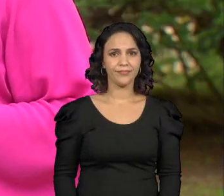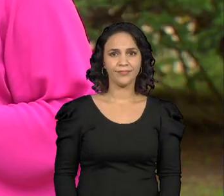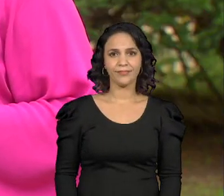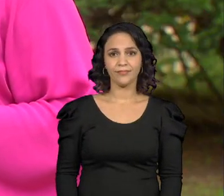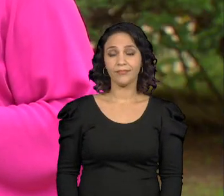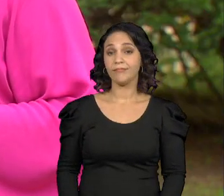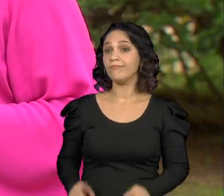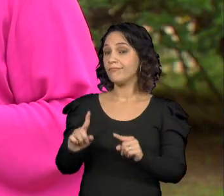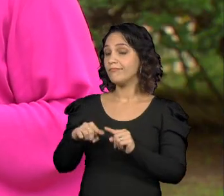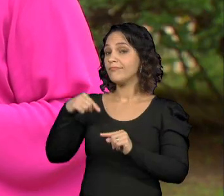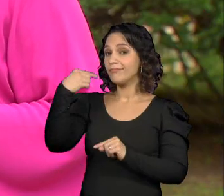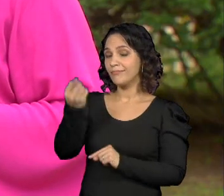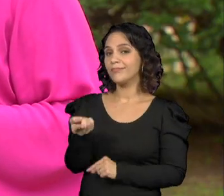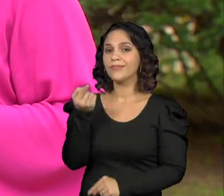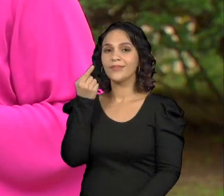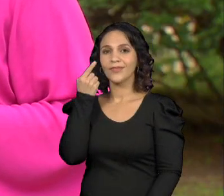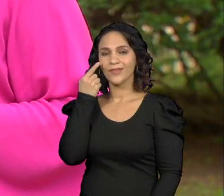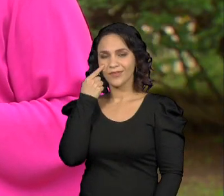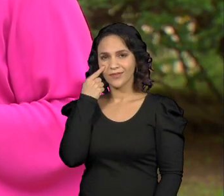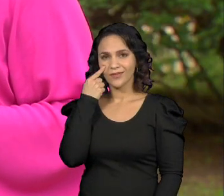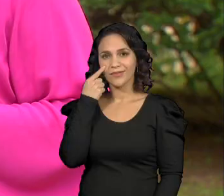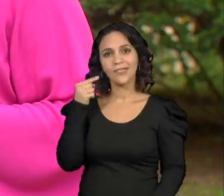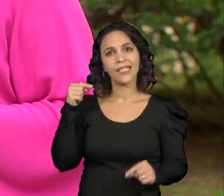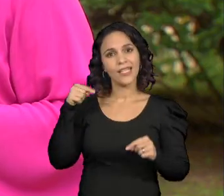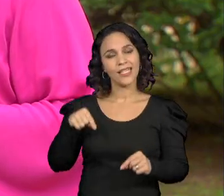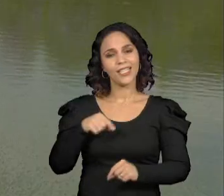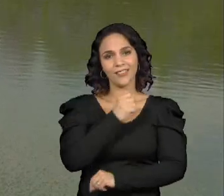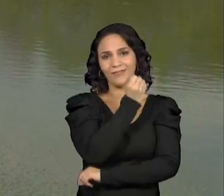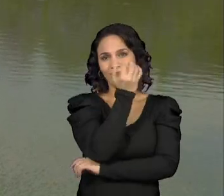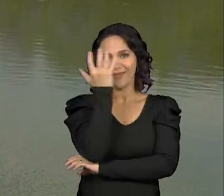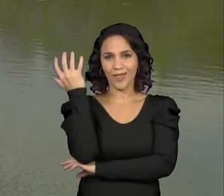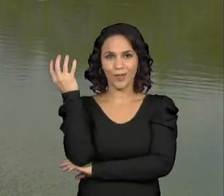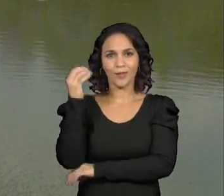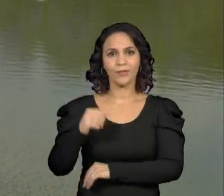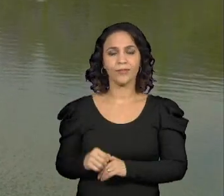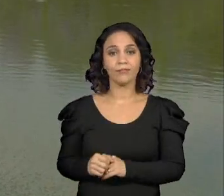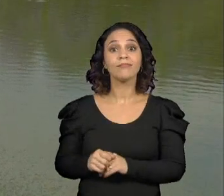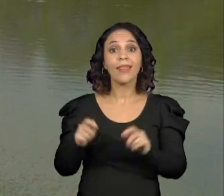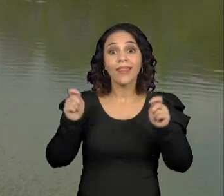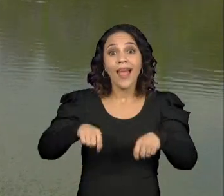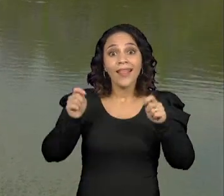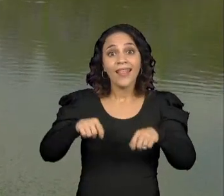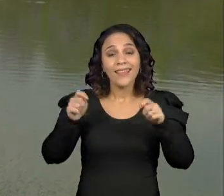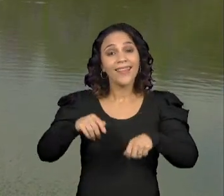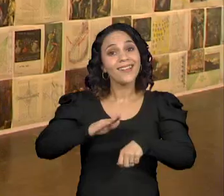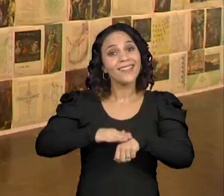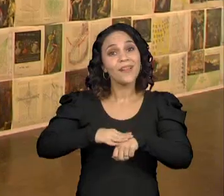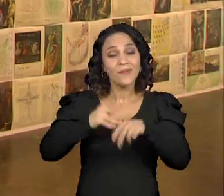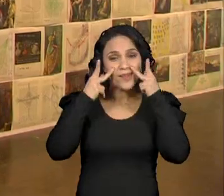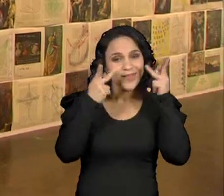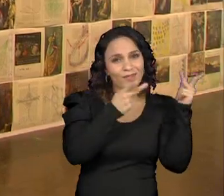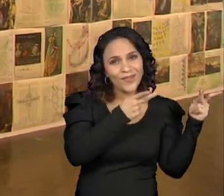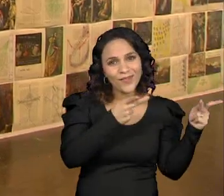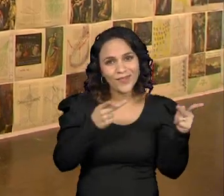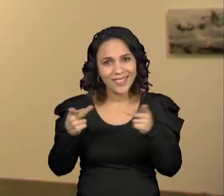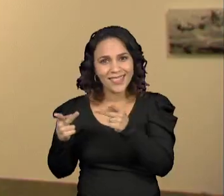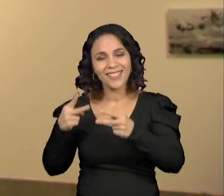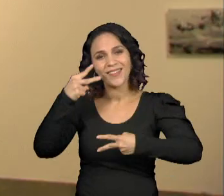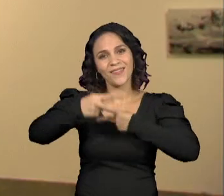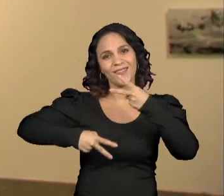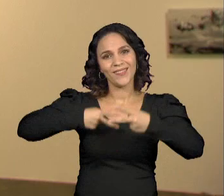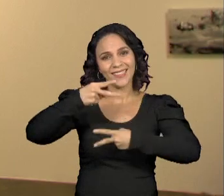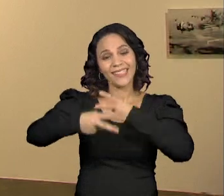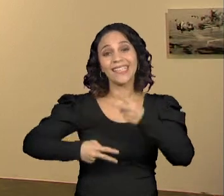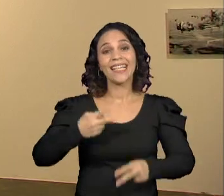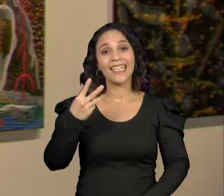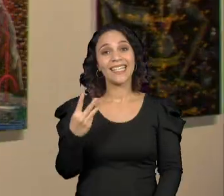E você vai ver já já aqui no Repórter Eco. Ainda dá tempo de visitar a 34ª Bienal